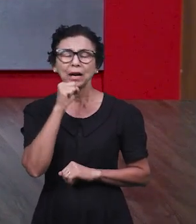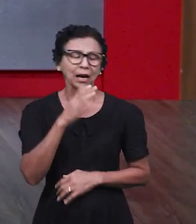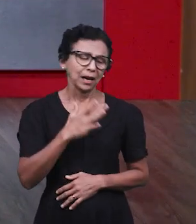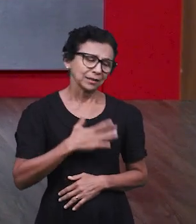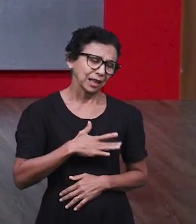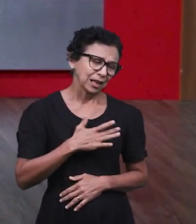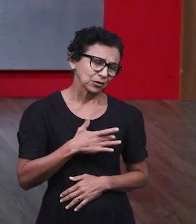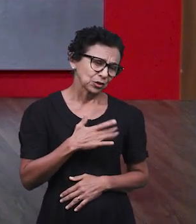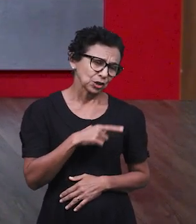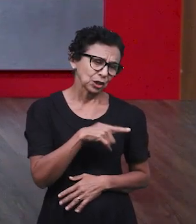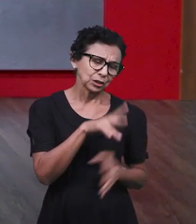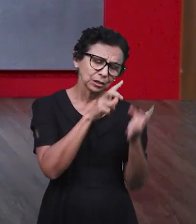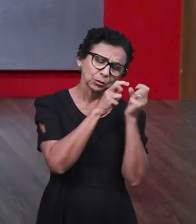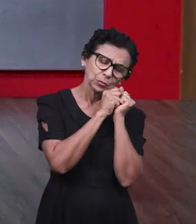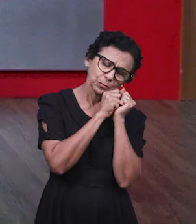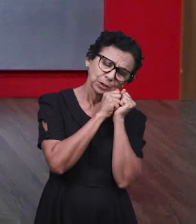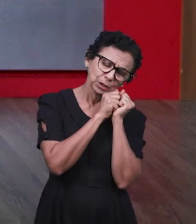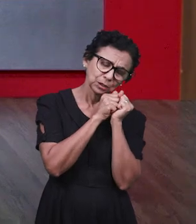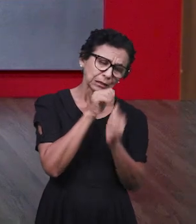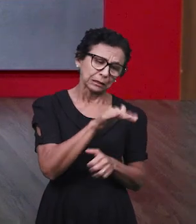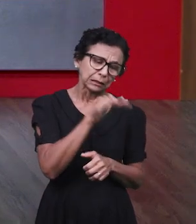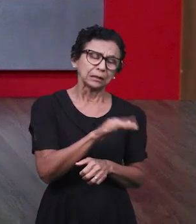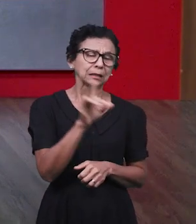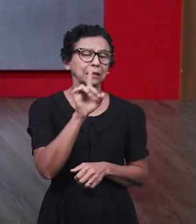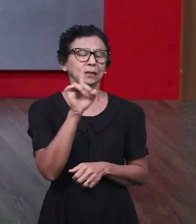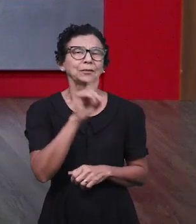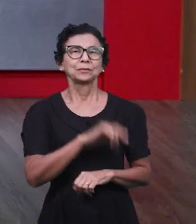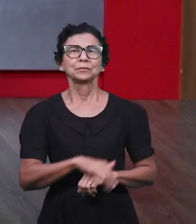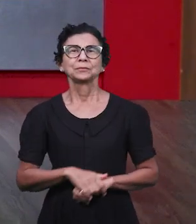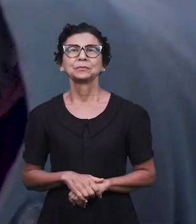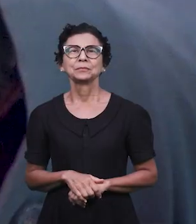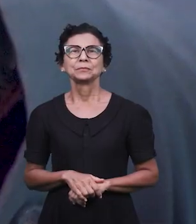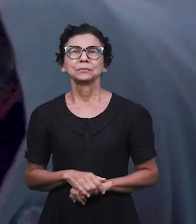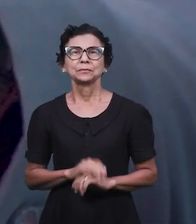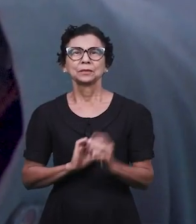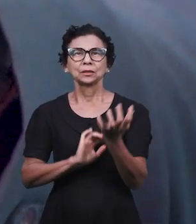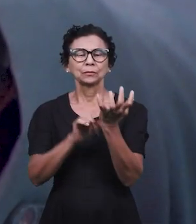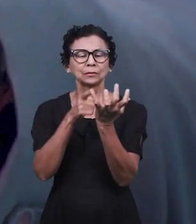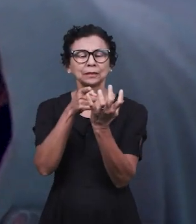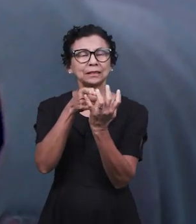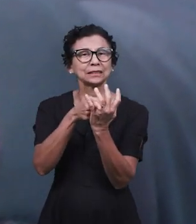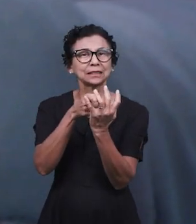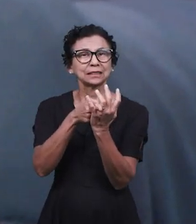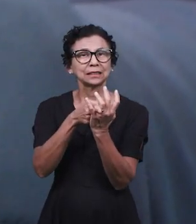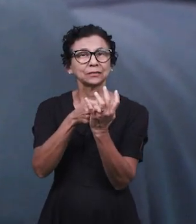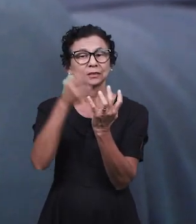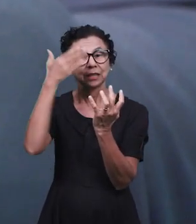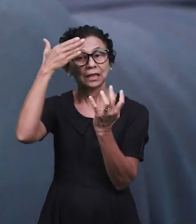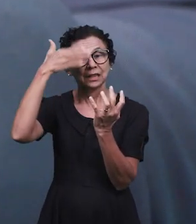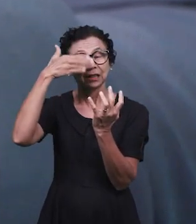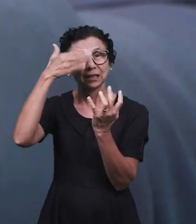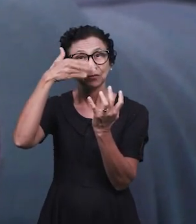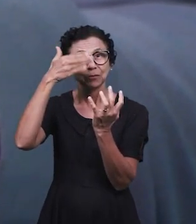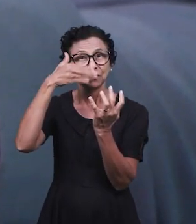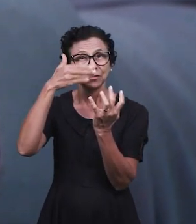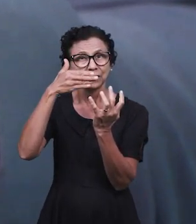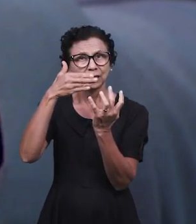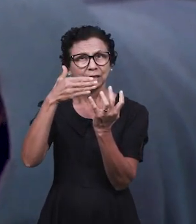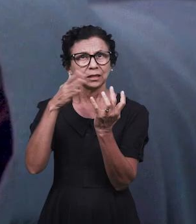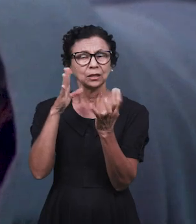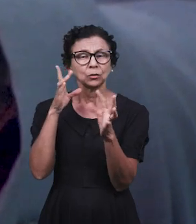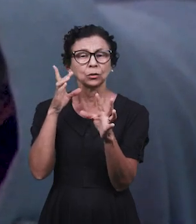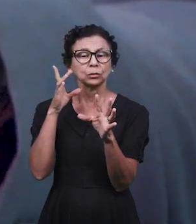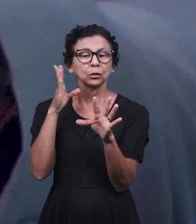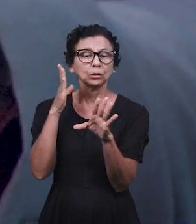acordar a criança. Então ela vai se instalando aqui por baixo e isso fica muito ruim, porque a gente não consegue enxergar